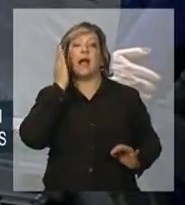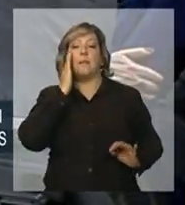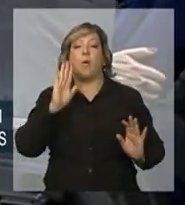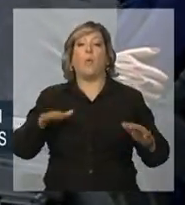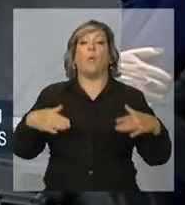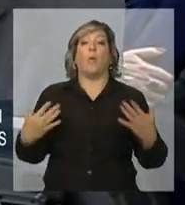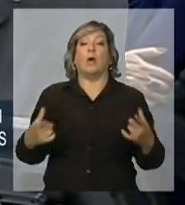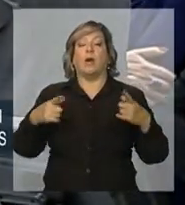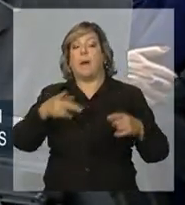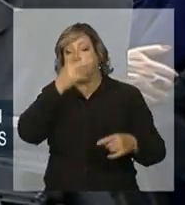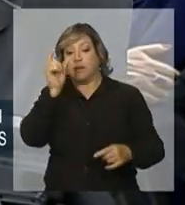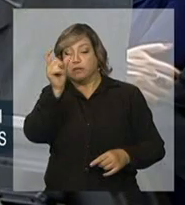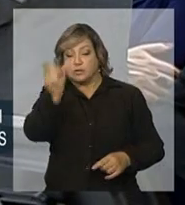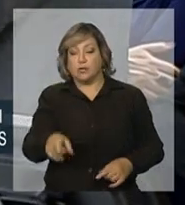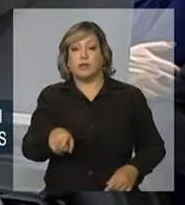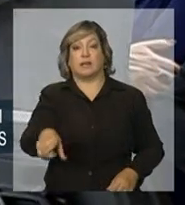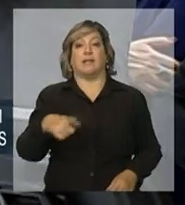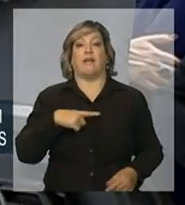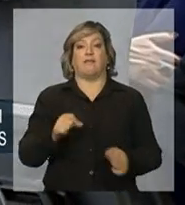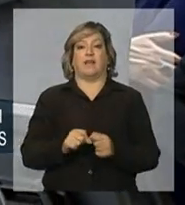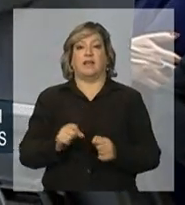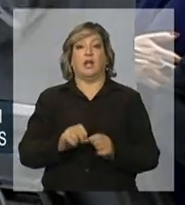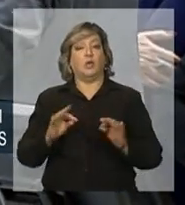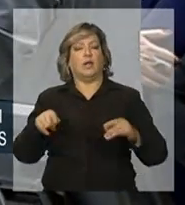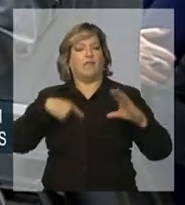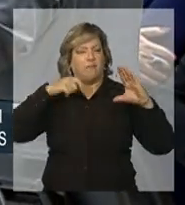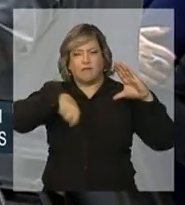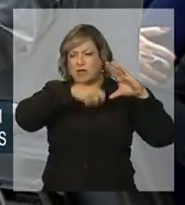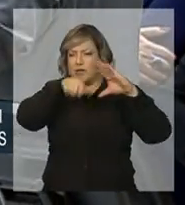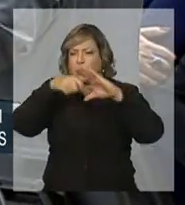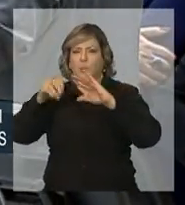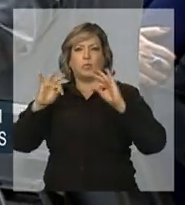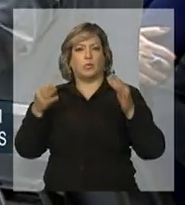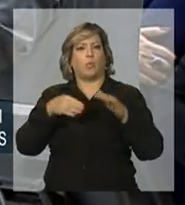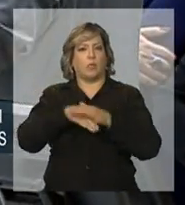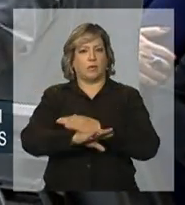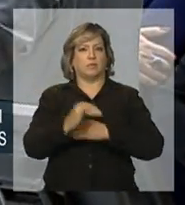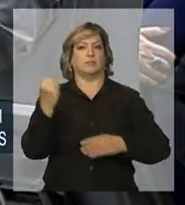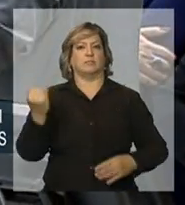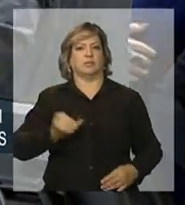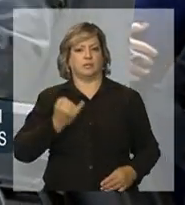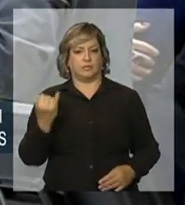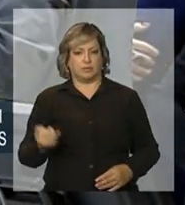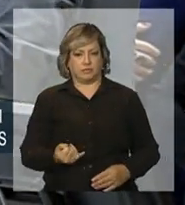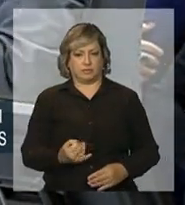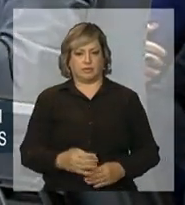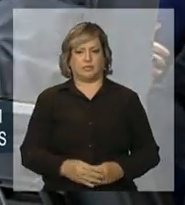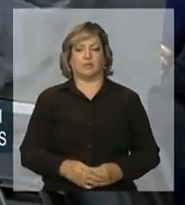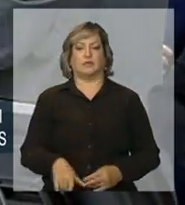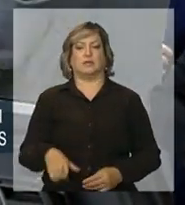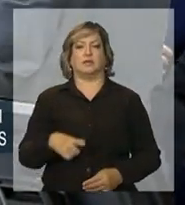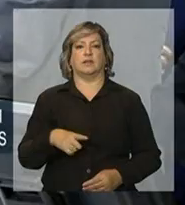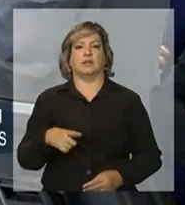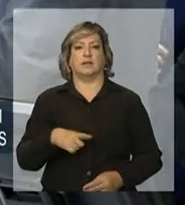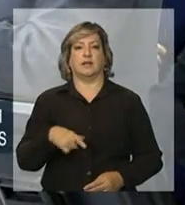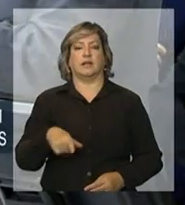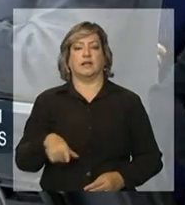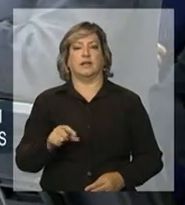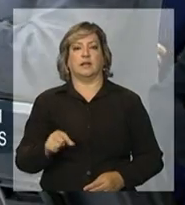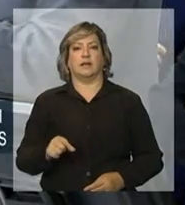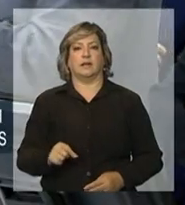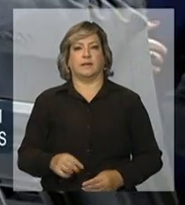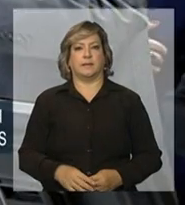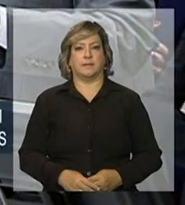a pessoa que está fazendo. E tudo isso é filmado, isso é cuidado de prova para inquéritos, quando se investigar a fatos e